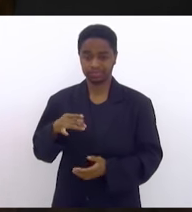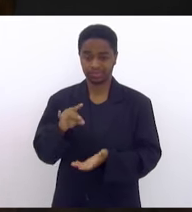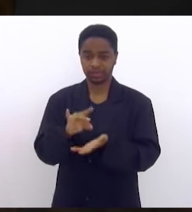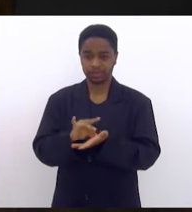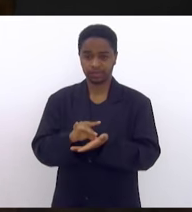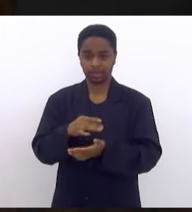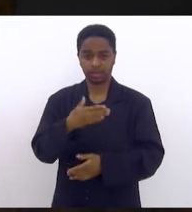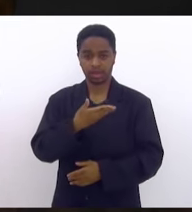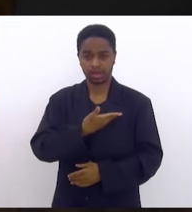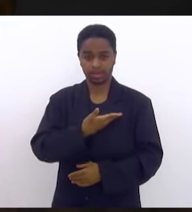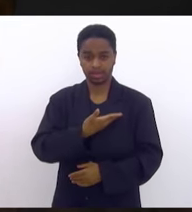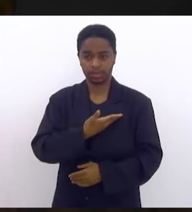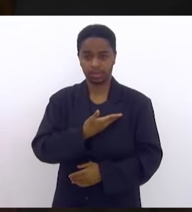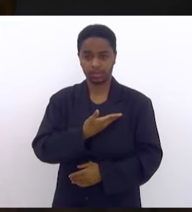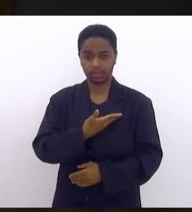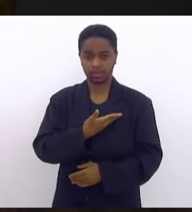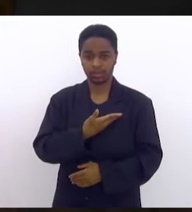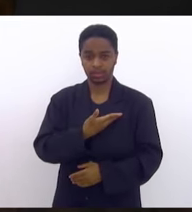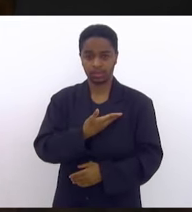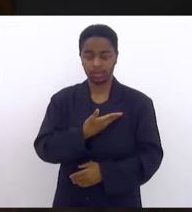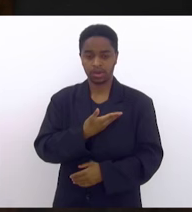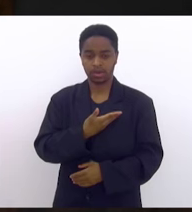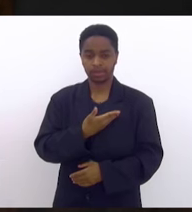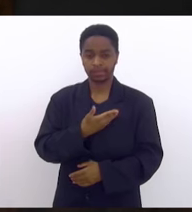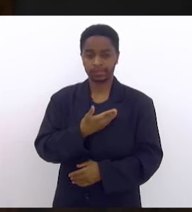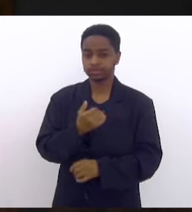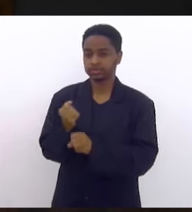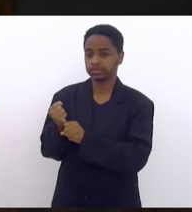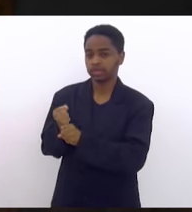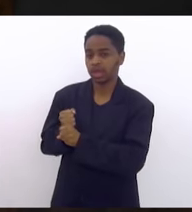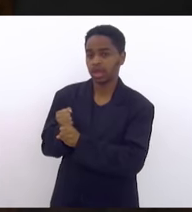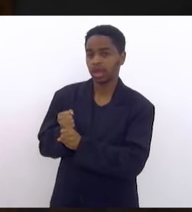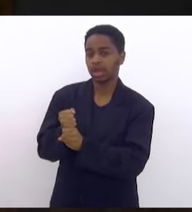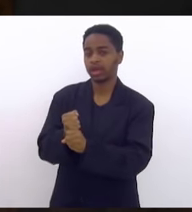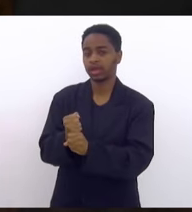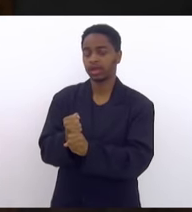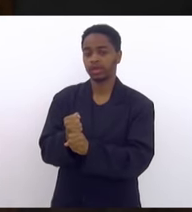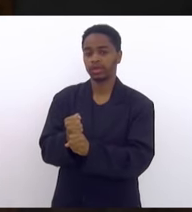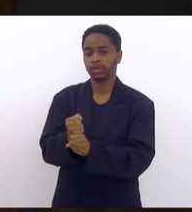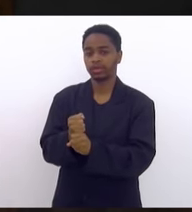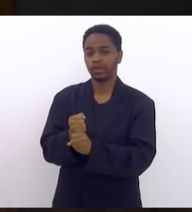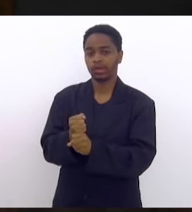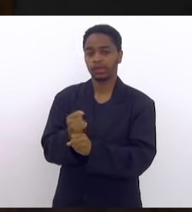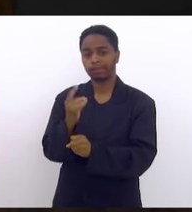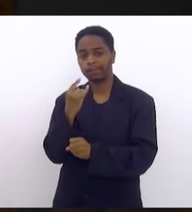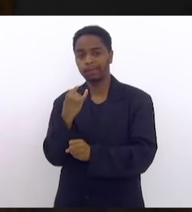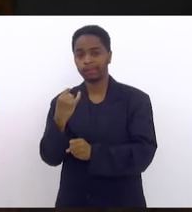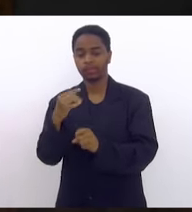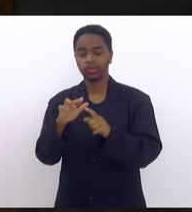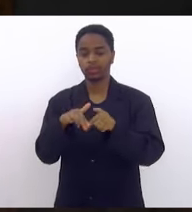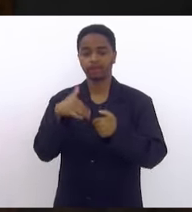verdade, me conquistou nos últimos anos por uma simples fala.